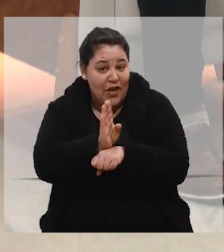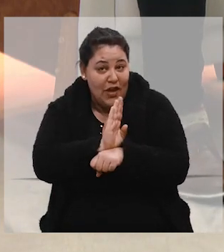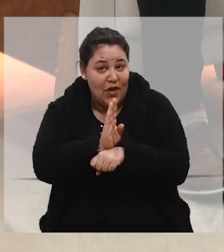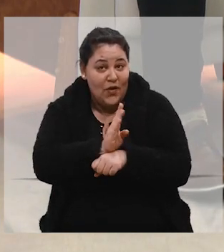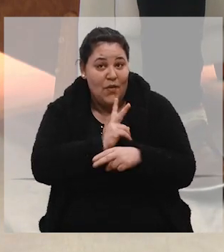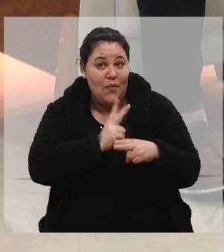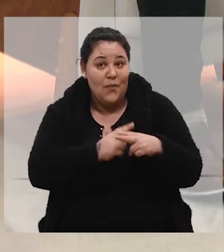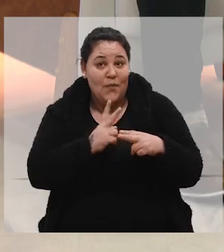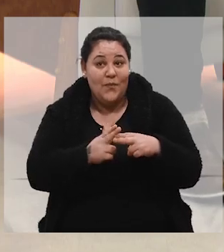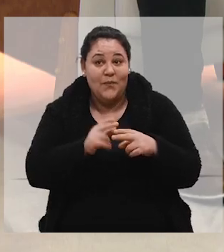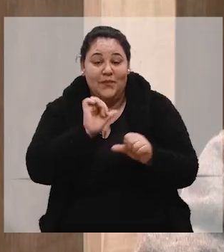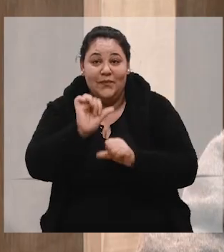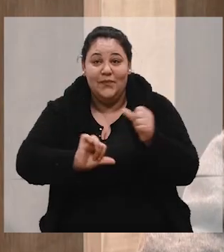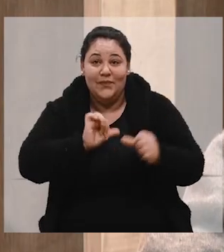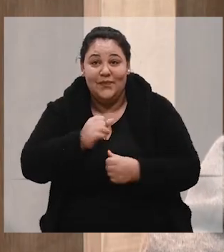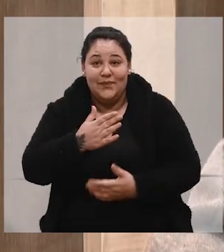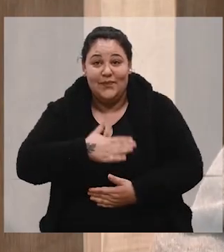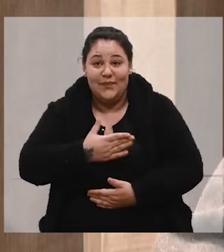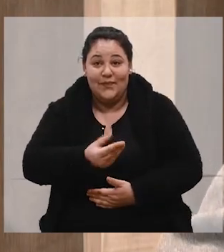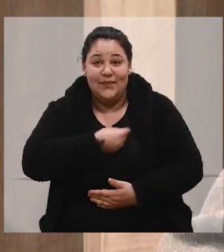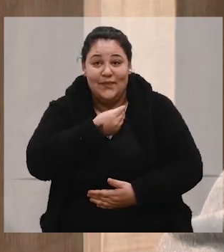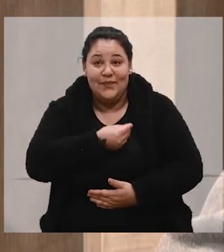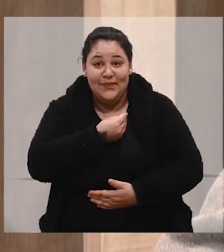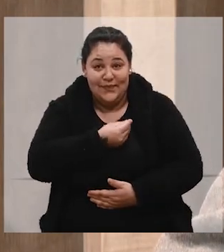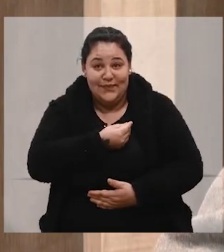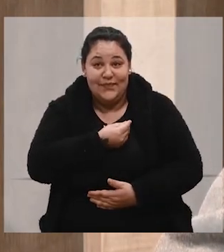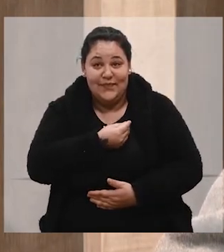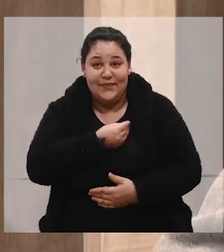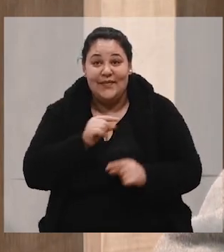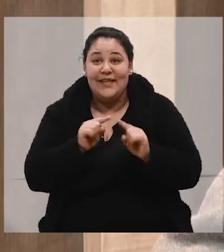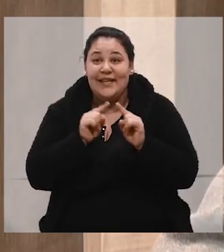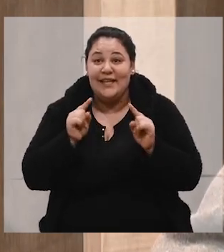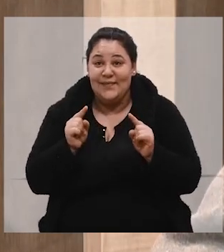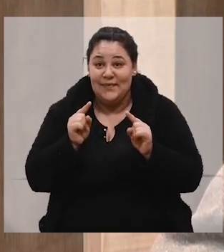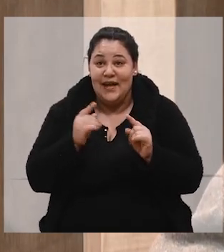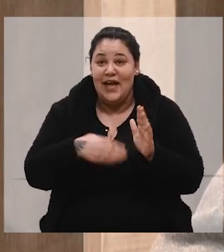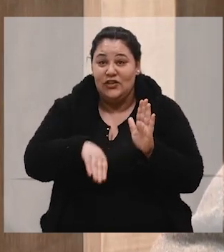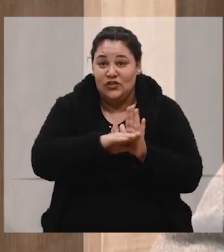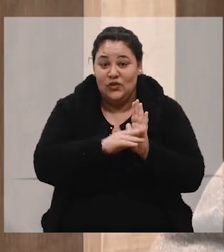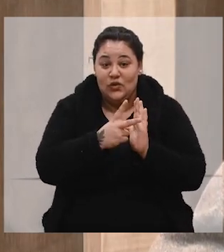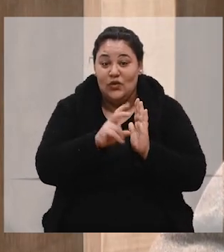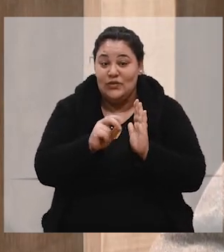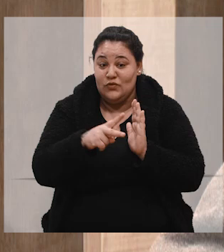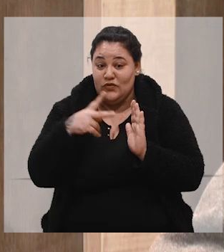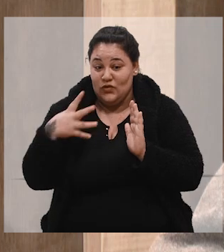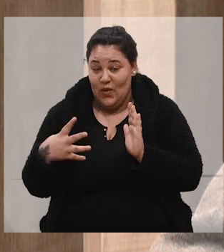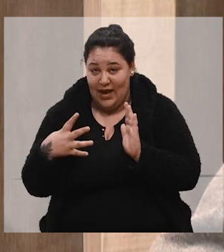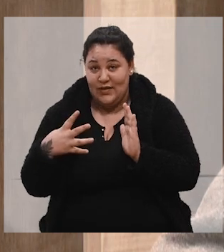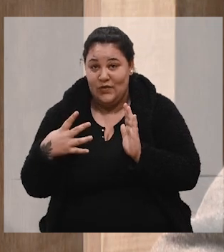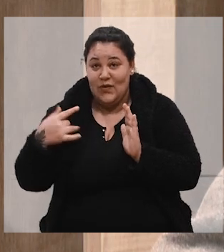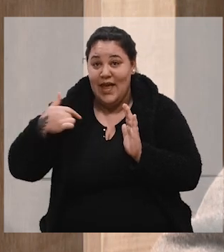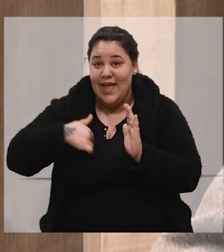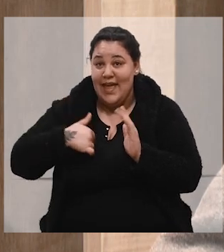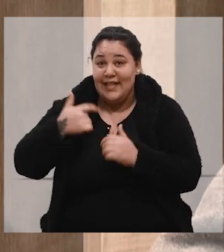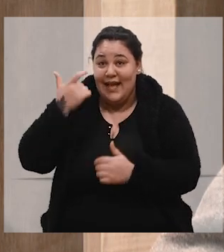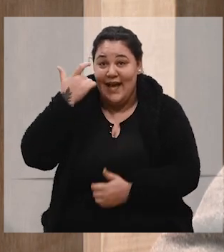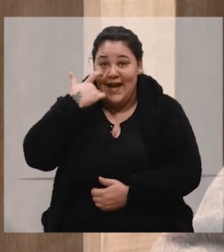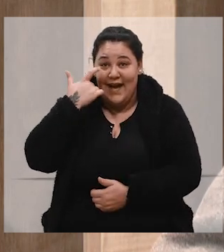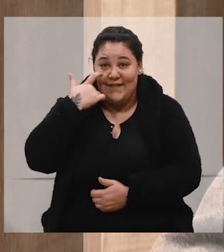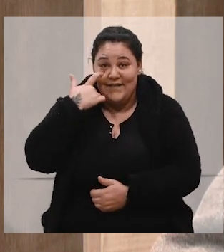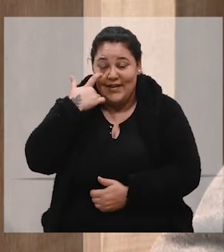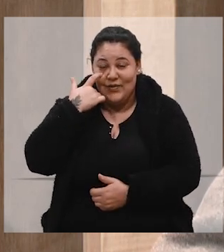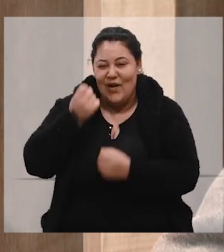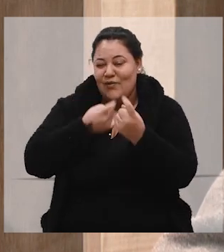e séries, isso mudou minha vida. Mas quando chegou 2024, eu